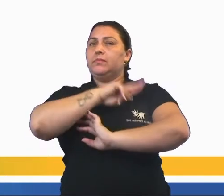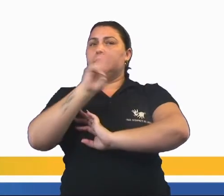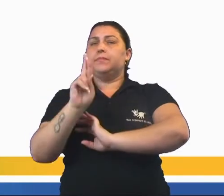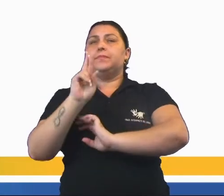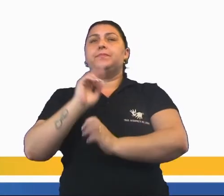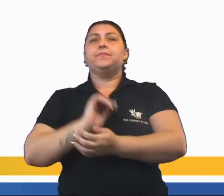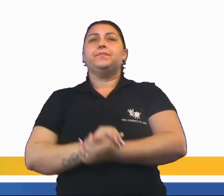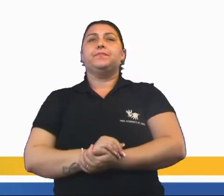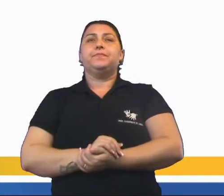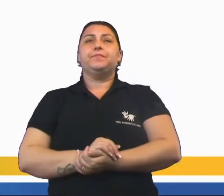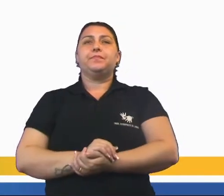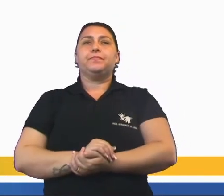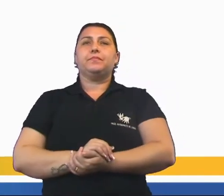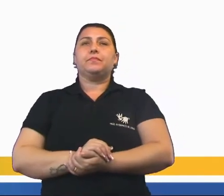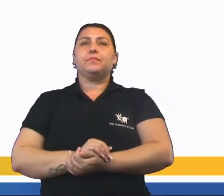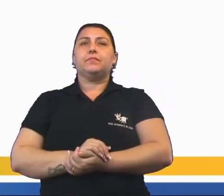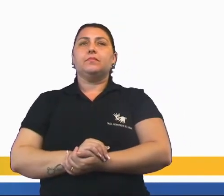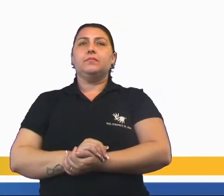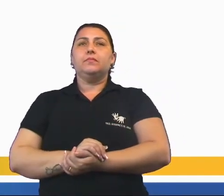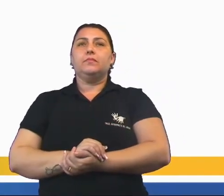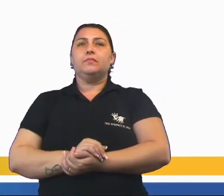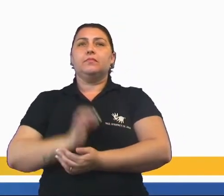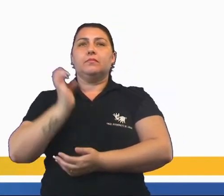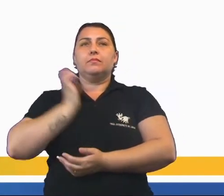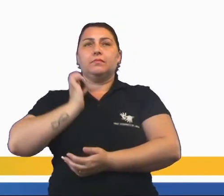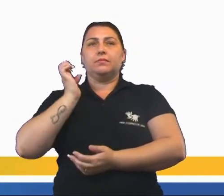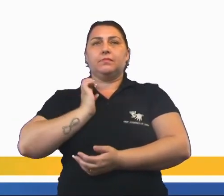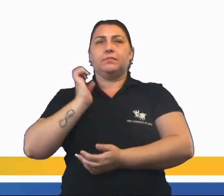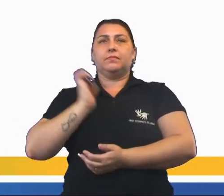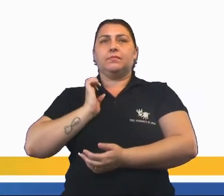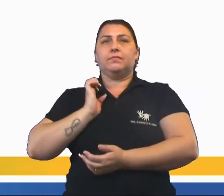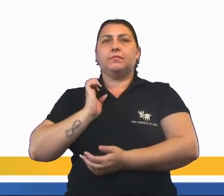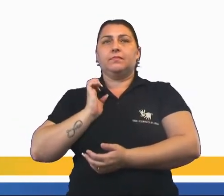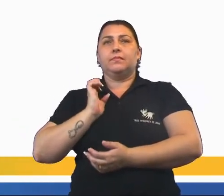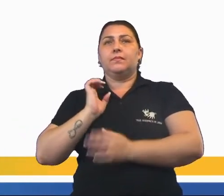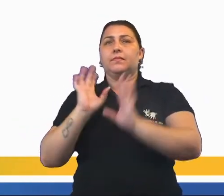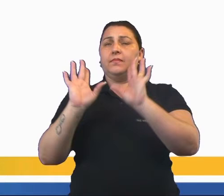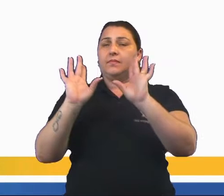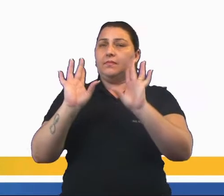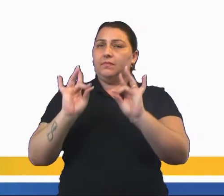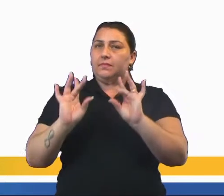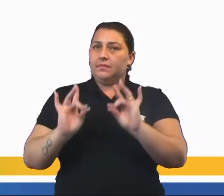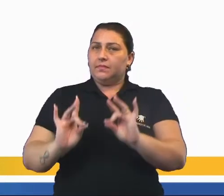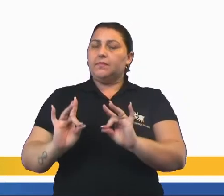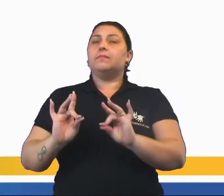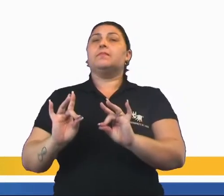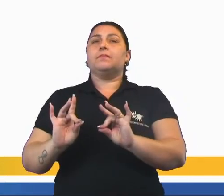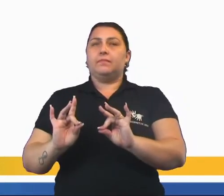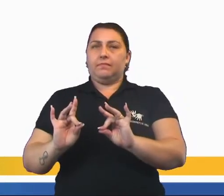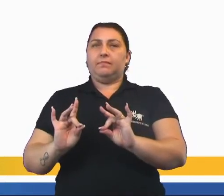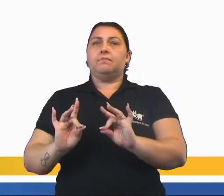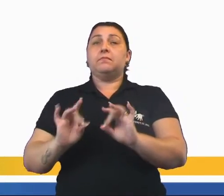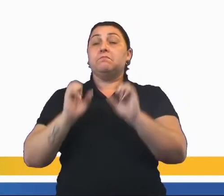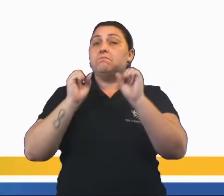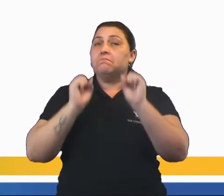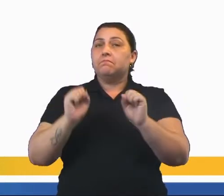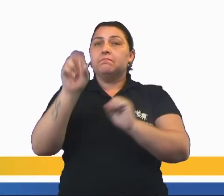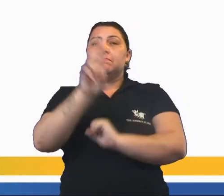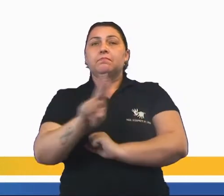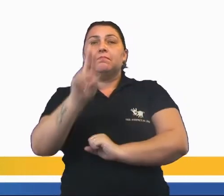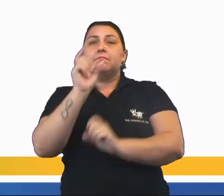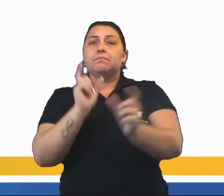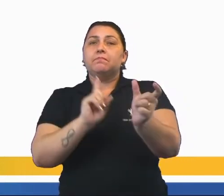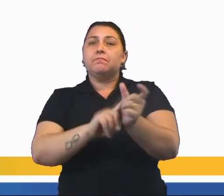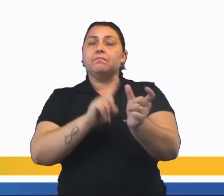tá? O princípio ético é prescritivo, é formativo, aquilo que eu disse a você. Podemos usar até